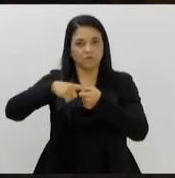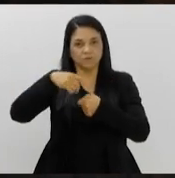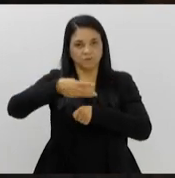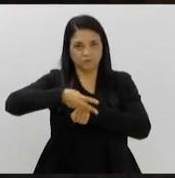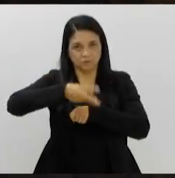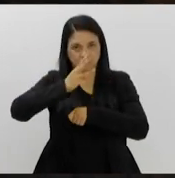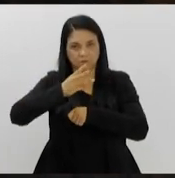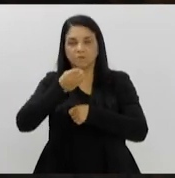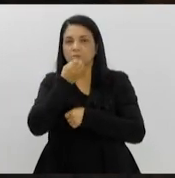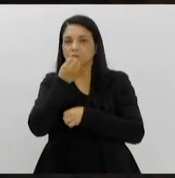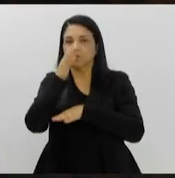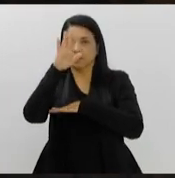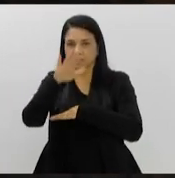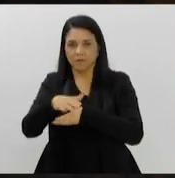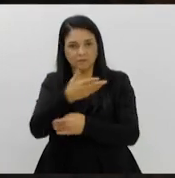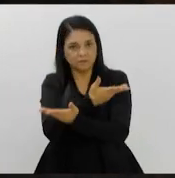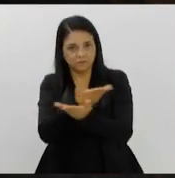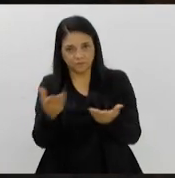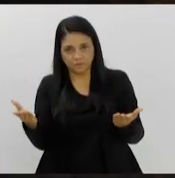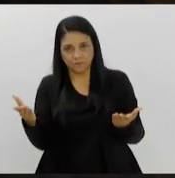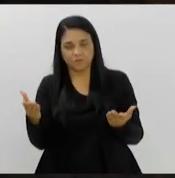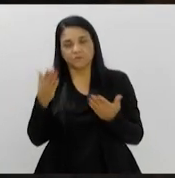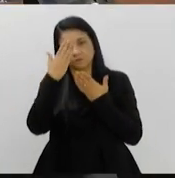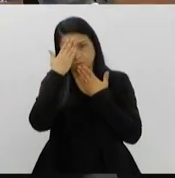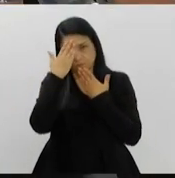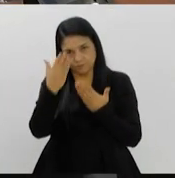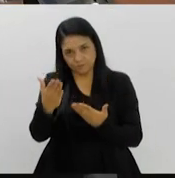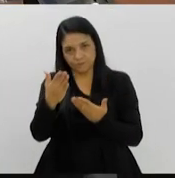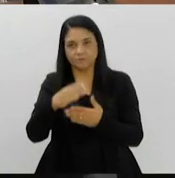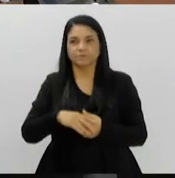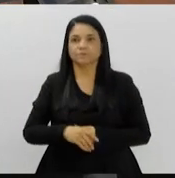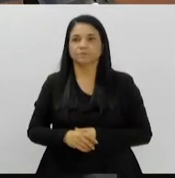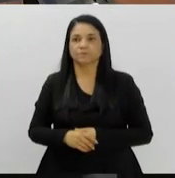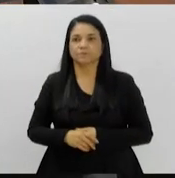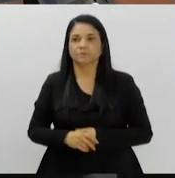tarde a todos e a todas muito obrigada